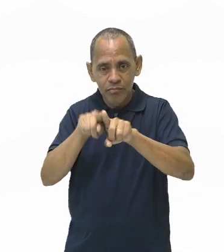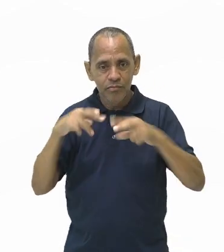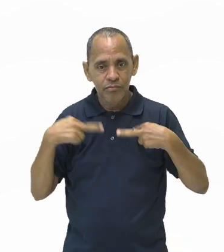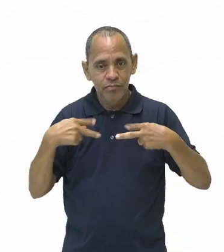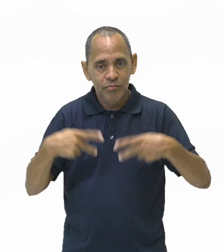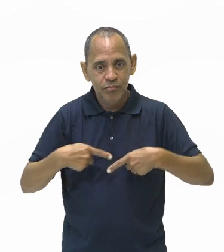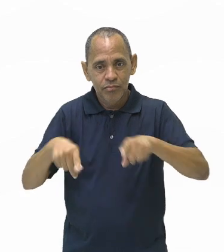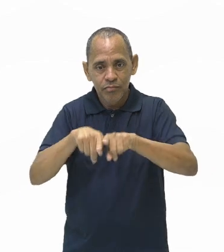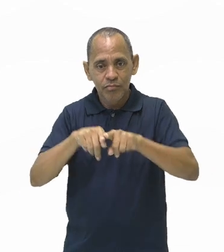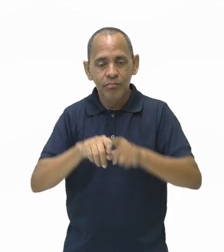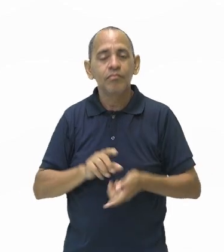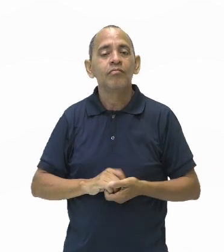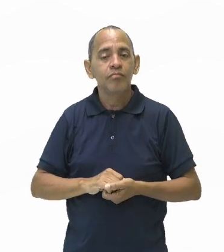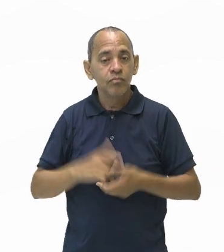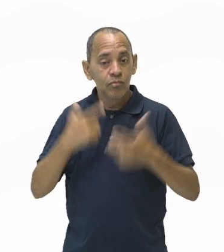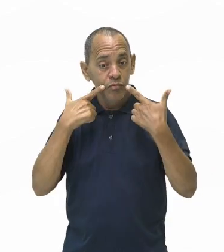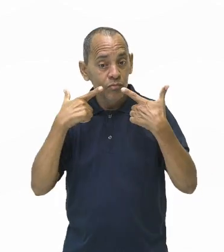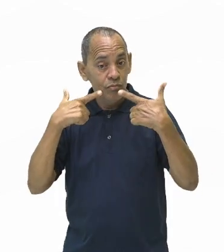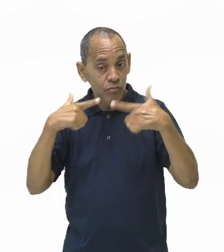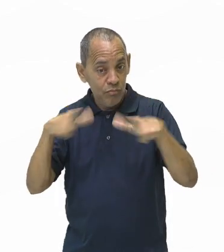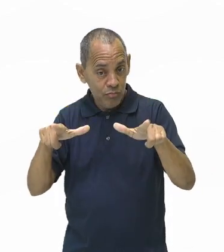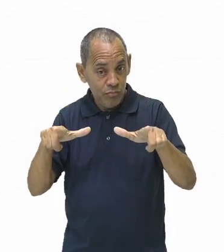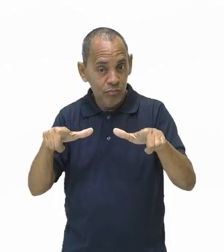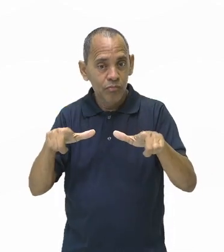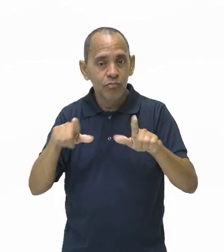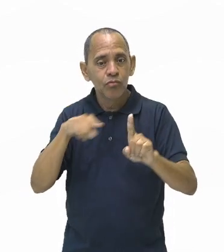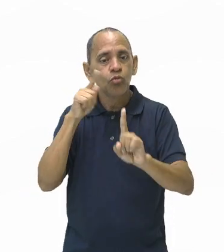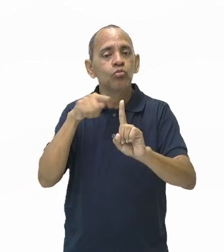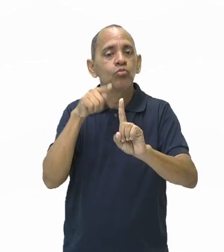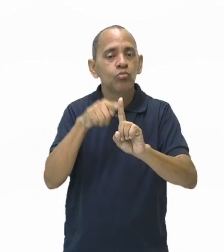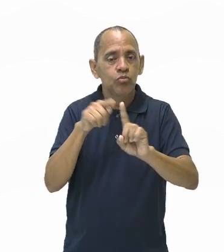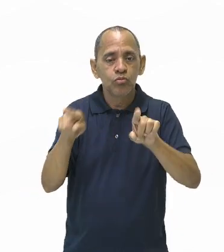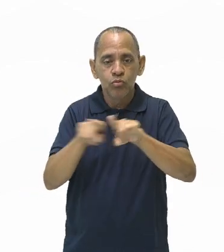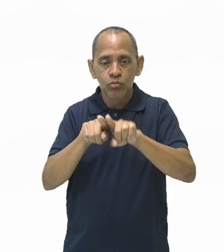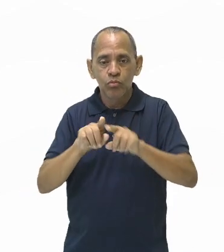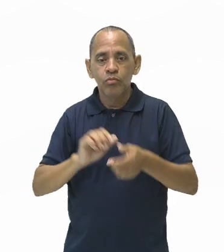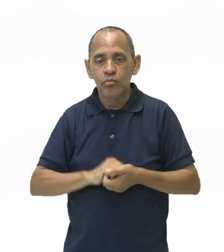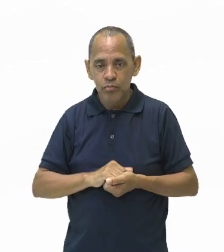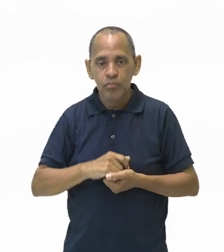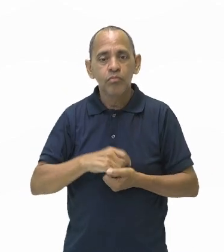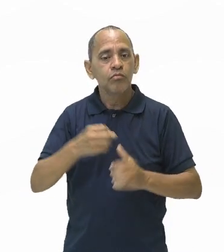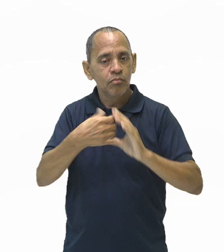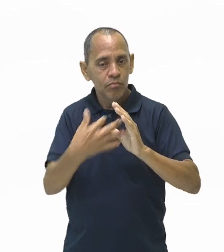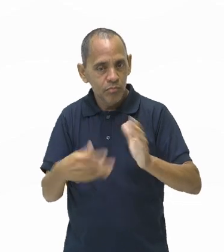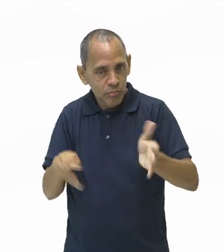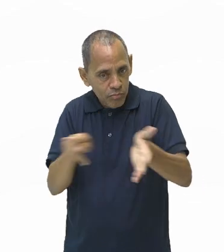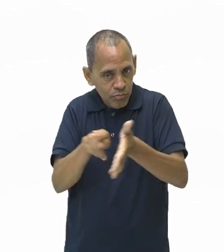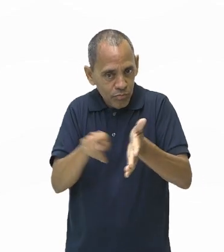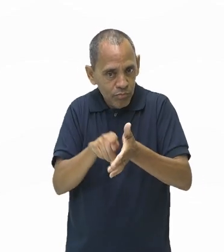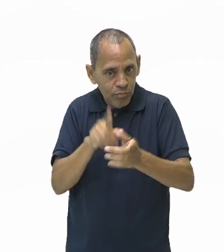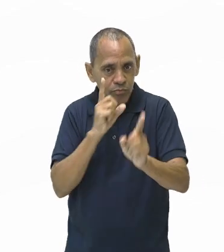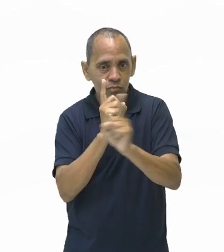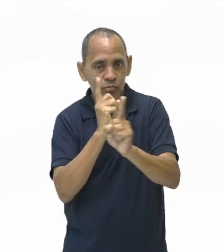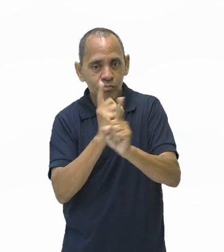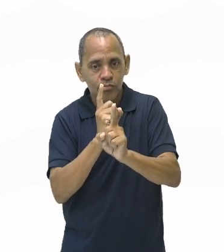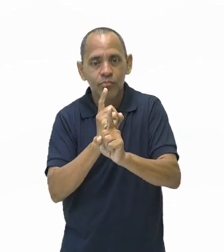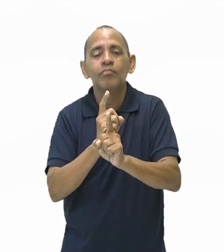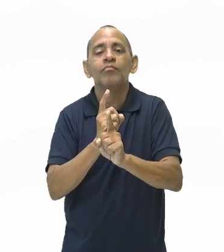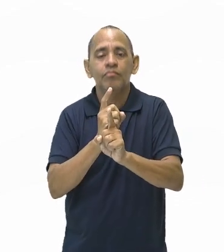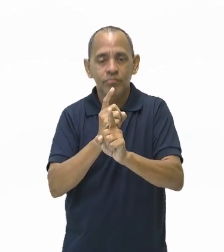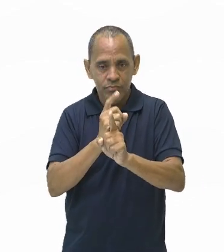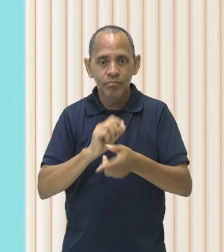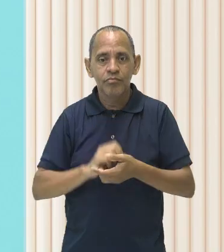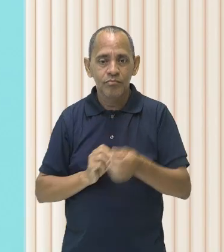humana, linguagem mais objetiva. São as características que nós vamos encontrar, tá,